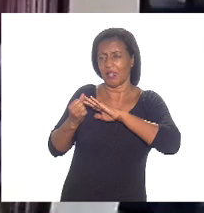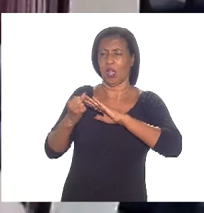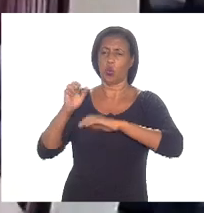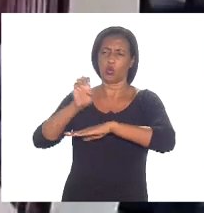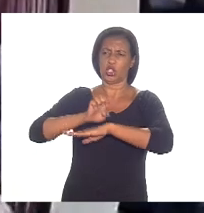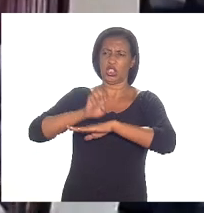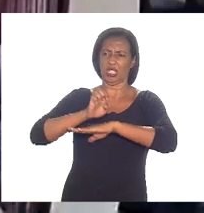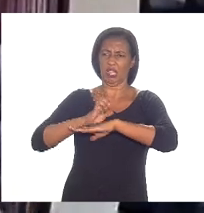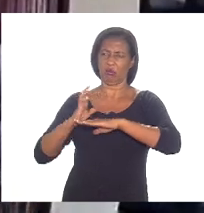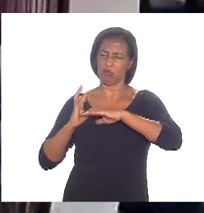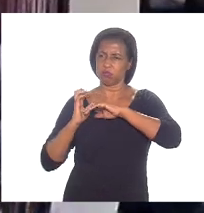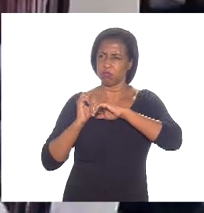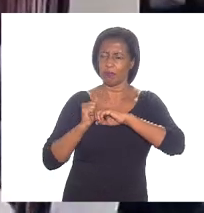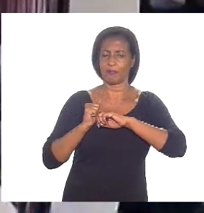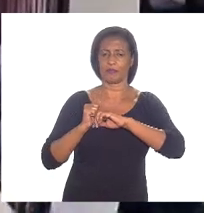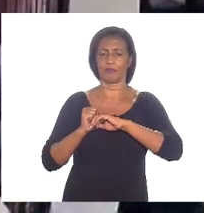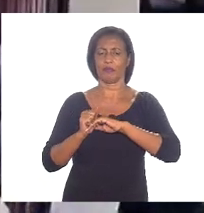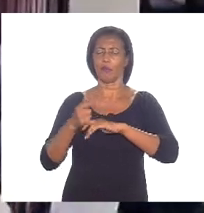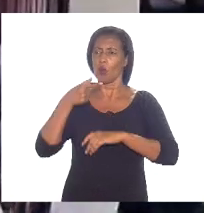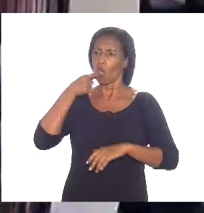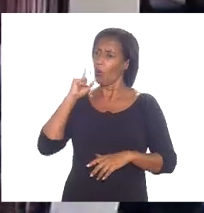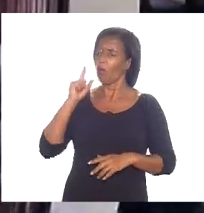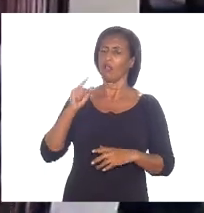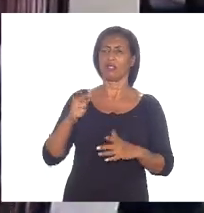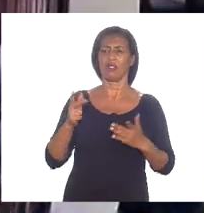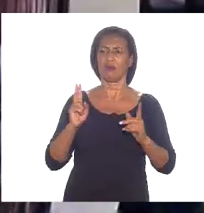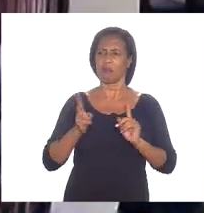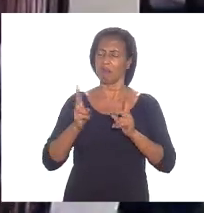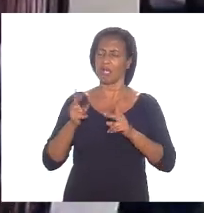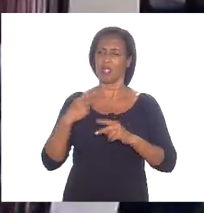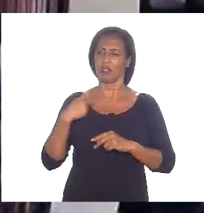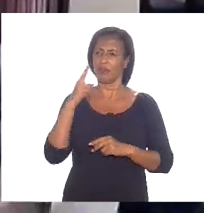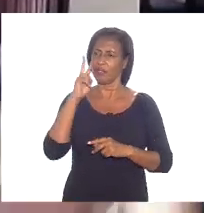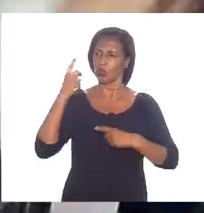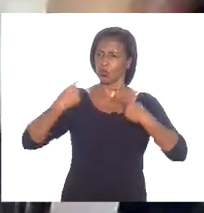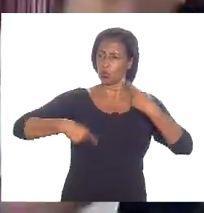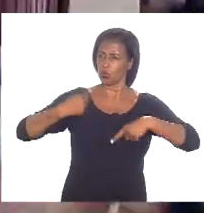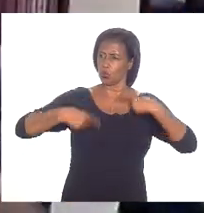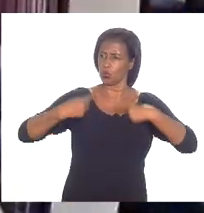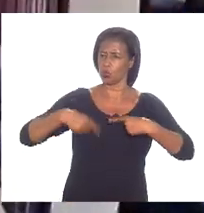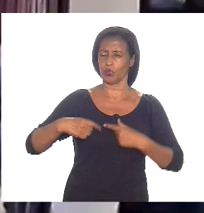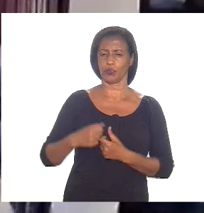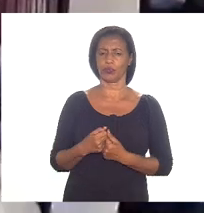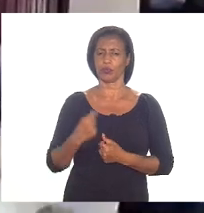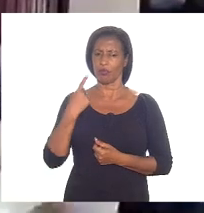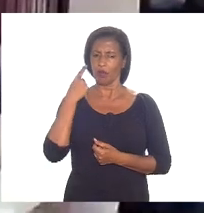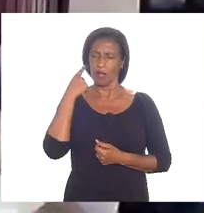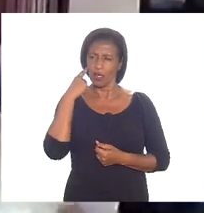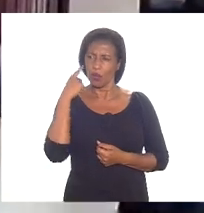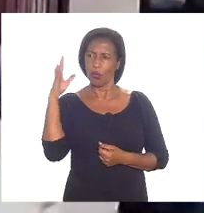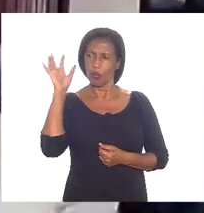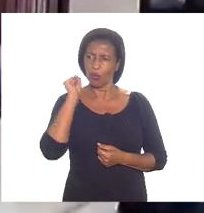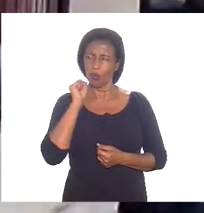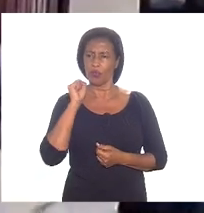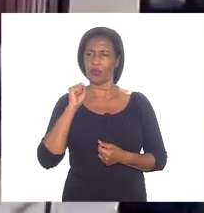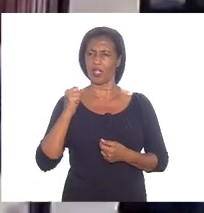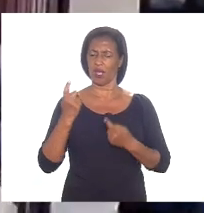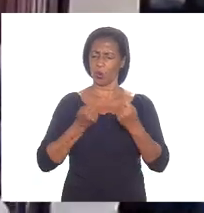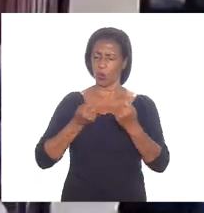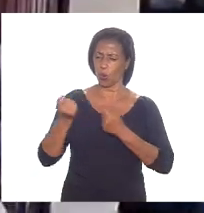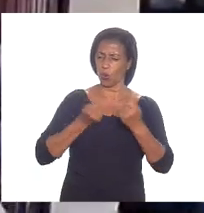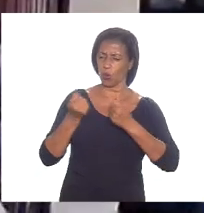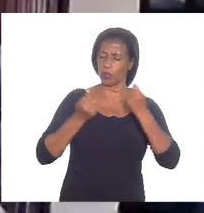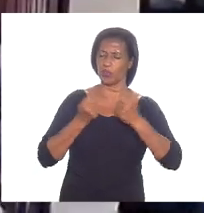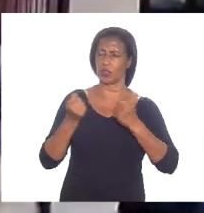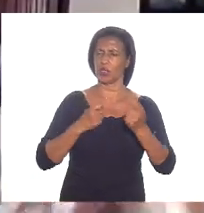A gente tem aí, inclusive, ontem mesmo, a gente discutiu a questão, ouvimos na intervenção do grande economista Mauro